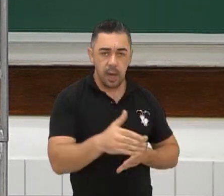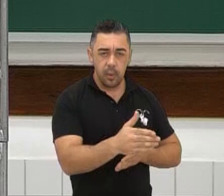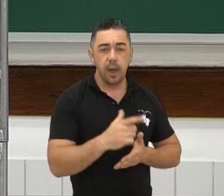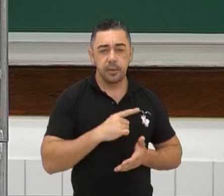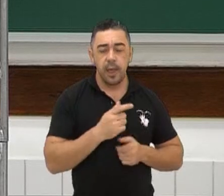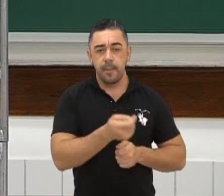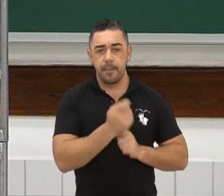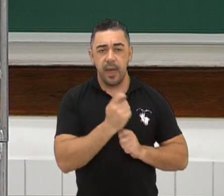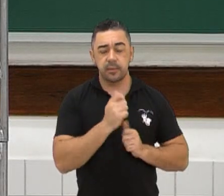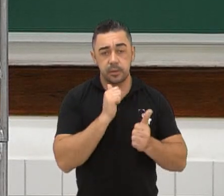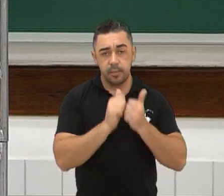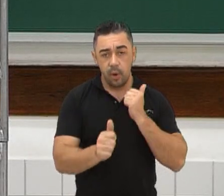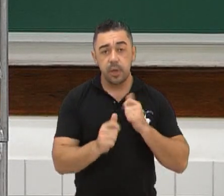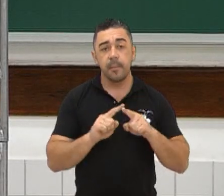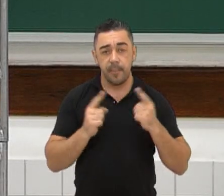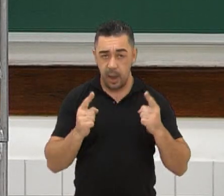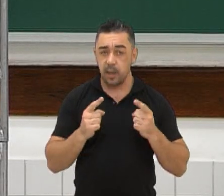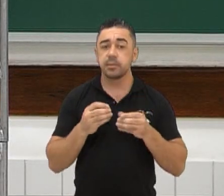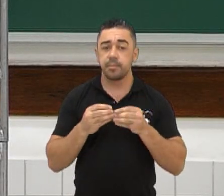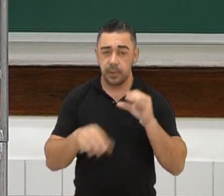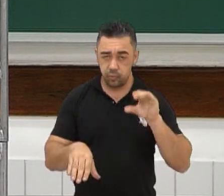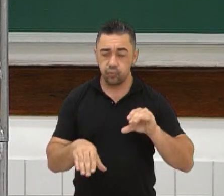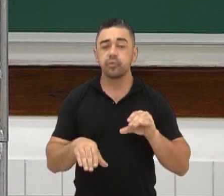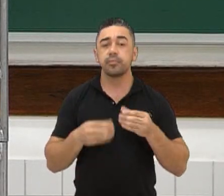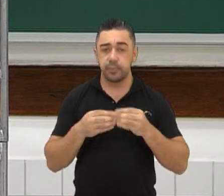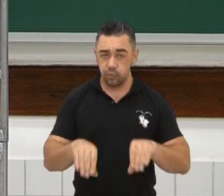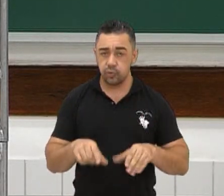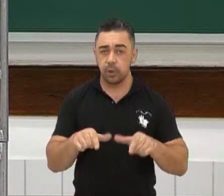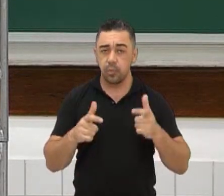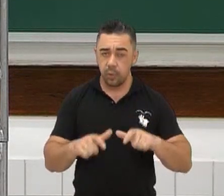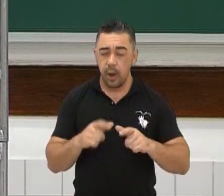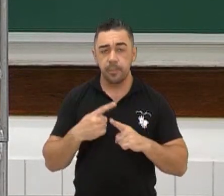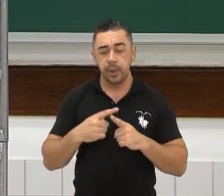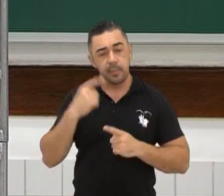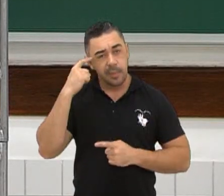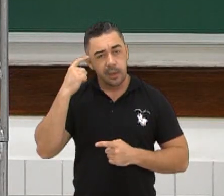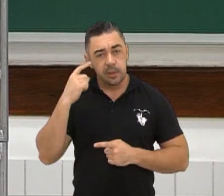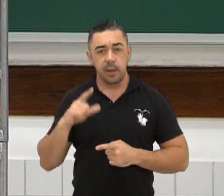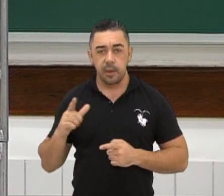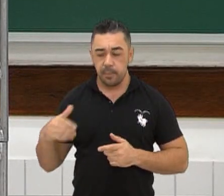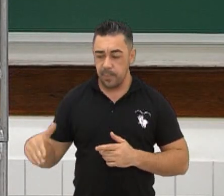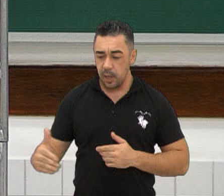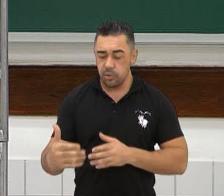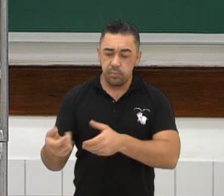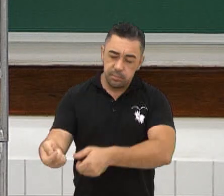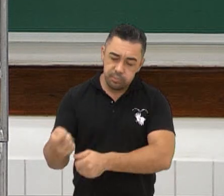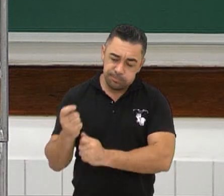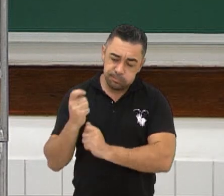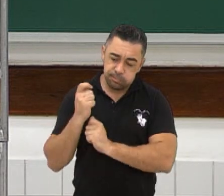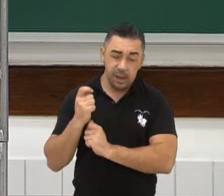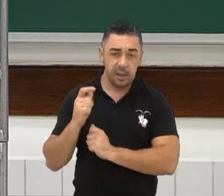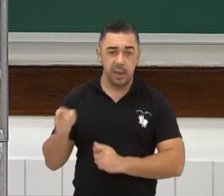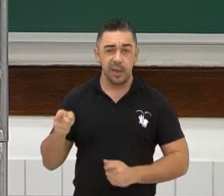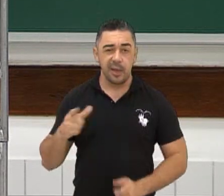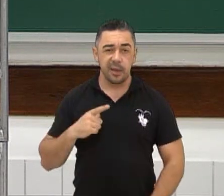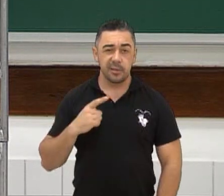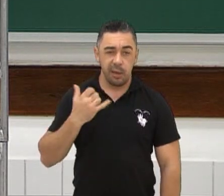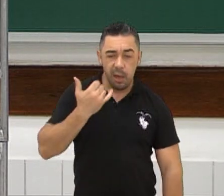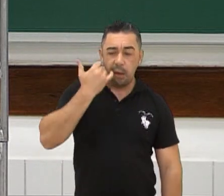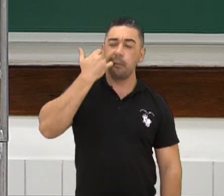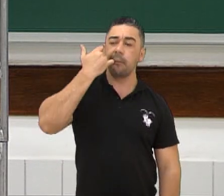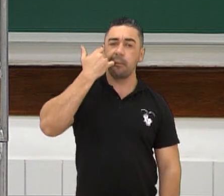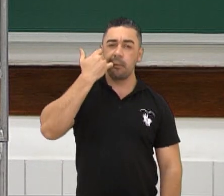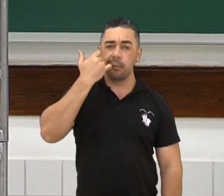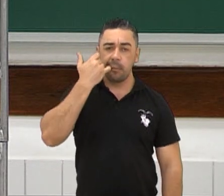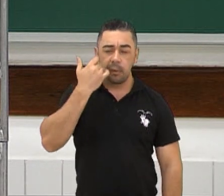pesca esportiva, acaba prejudicando esse habitat. Por quê? Pense, né? Pega o peixe se machuca com anzol, né, com os materiais